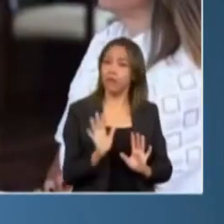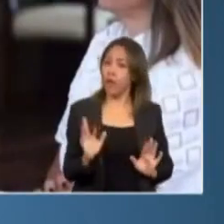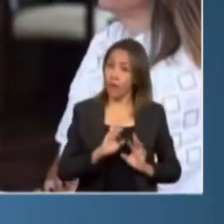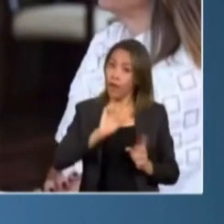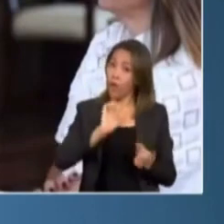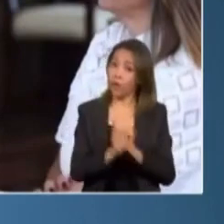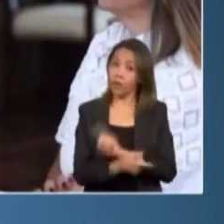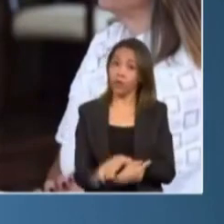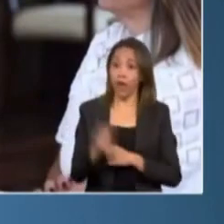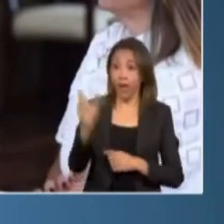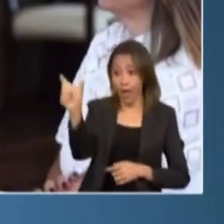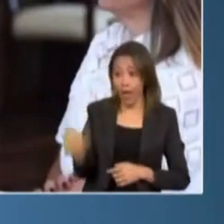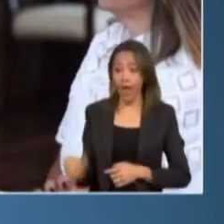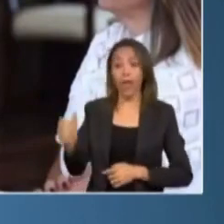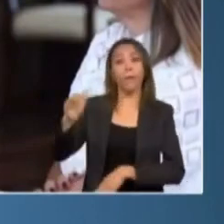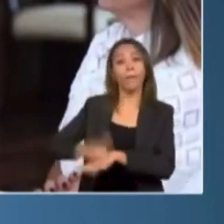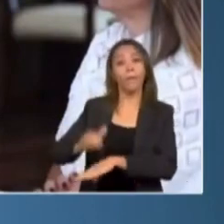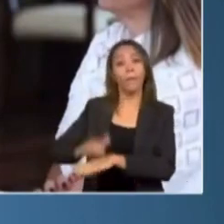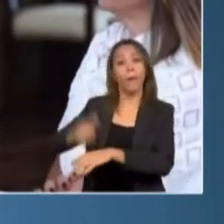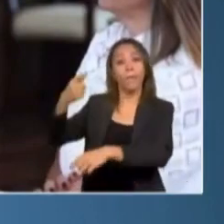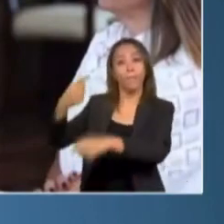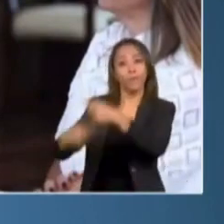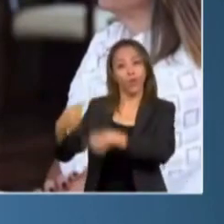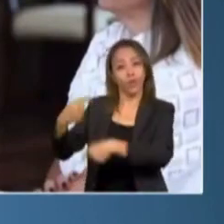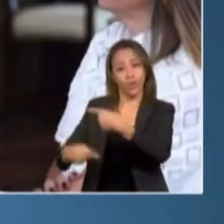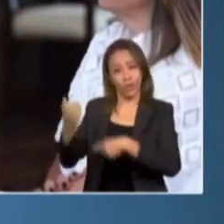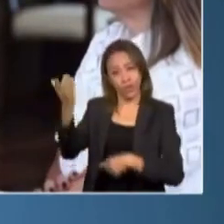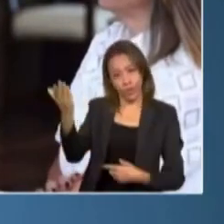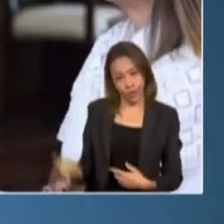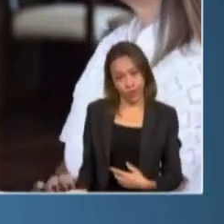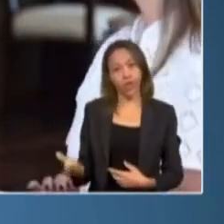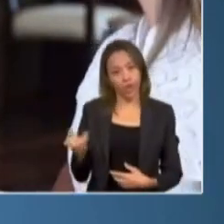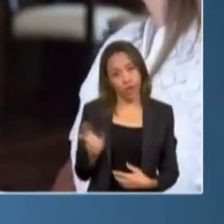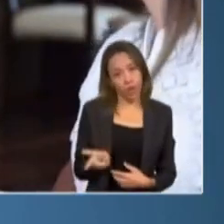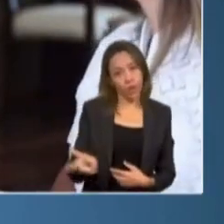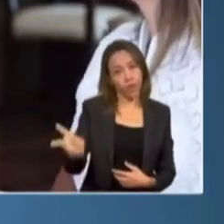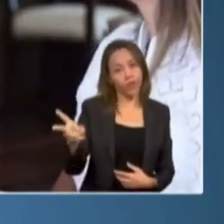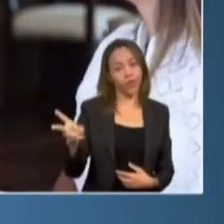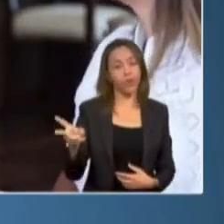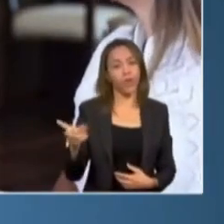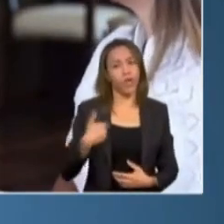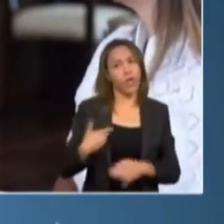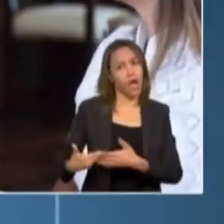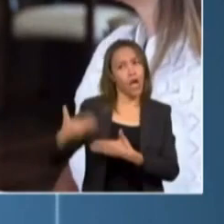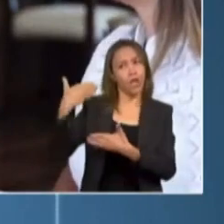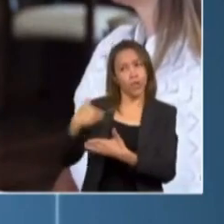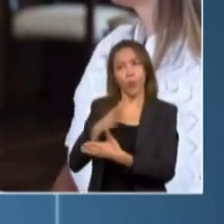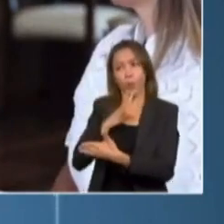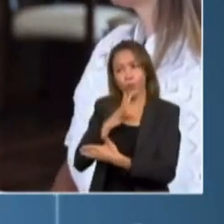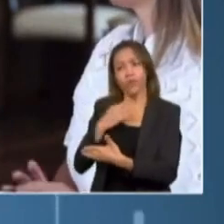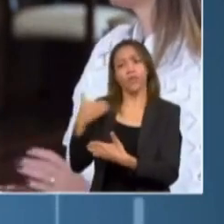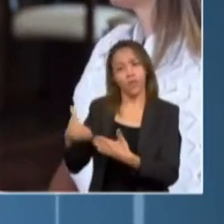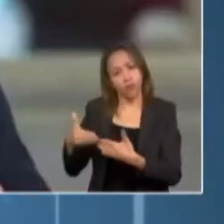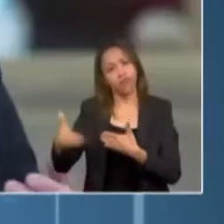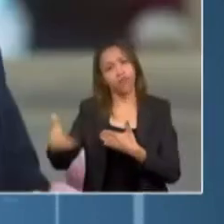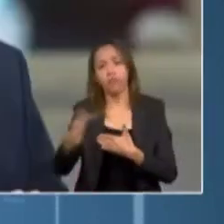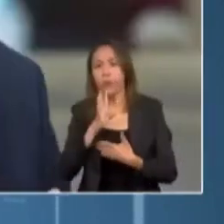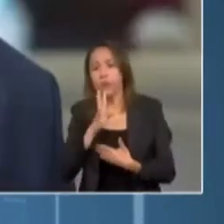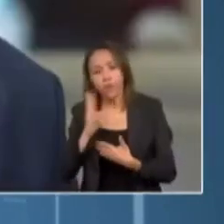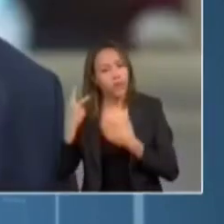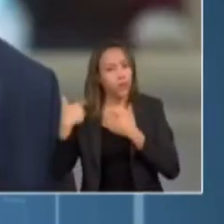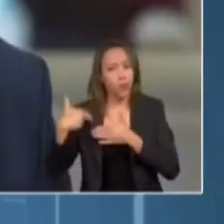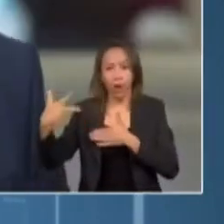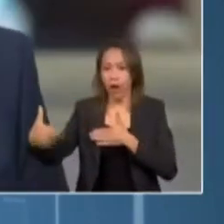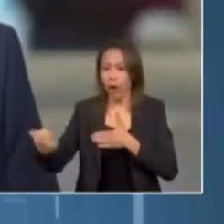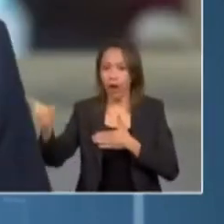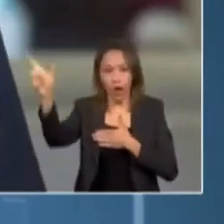presidente, tudo isso teve um momento na hora da conversa que ele usou até o palavrão para dizer que fica